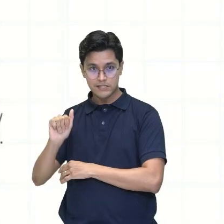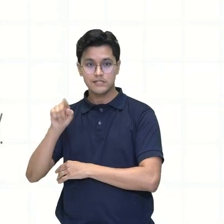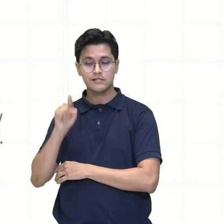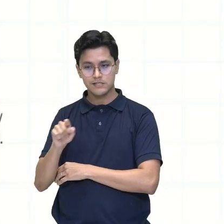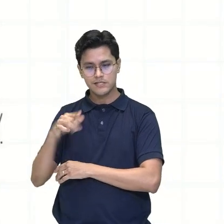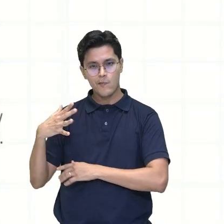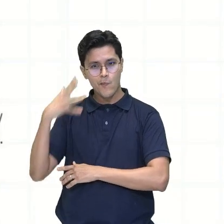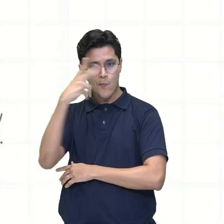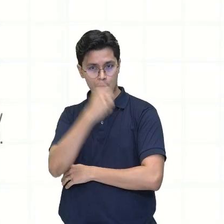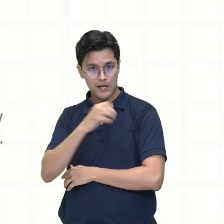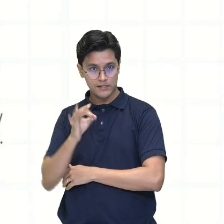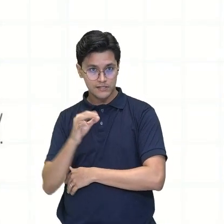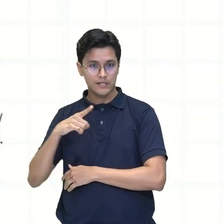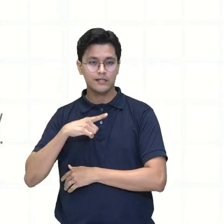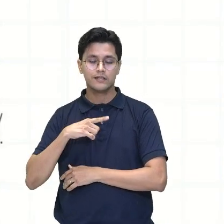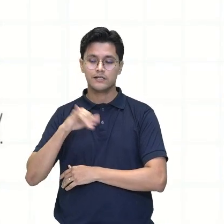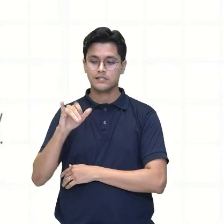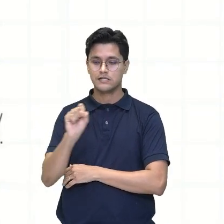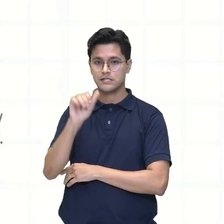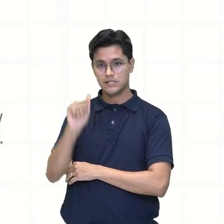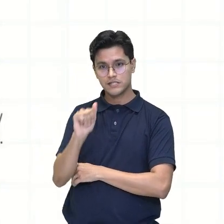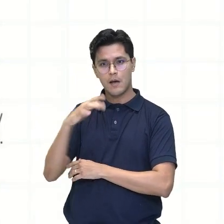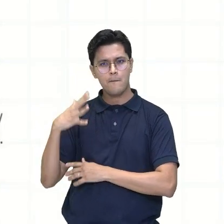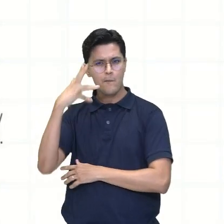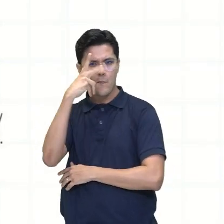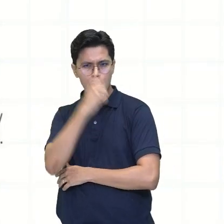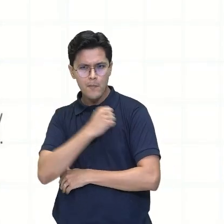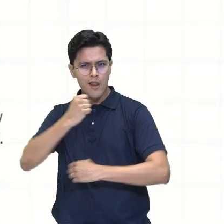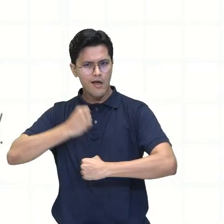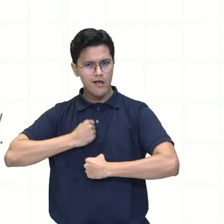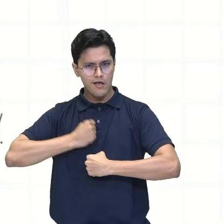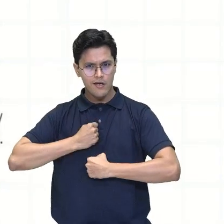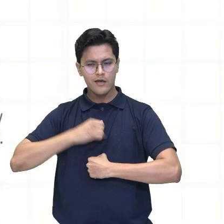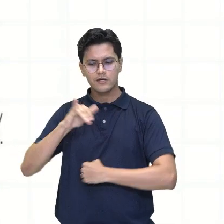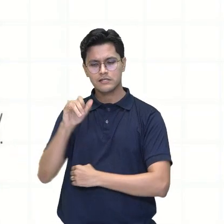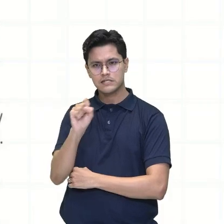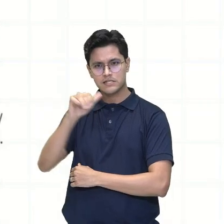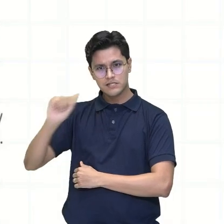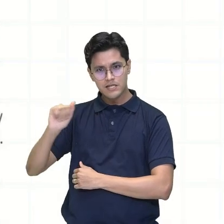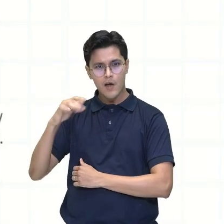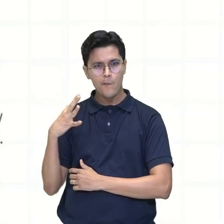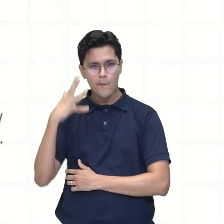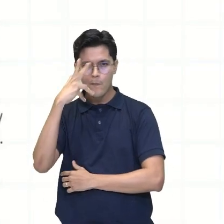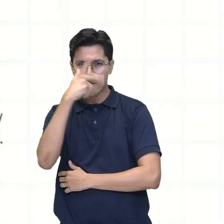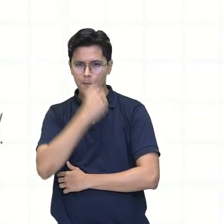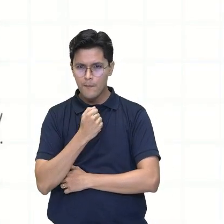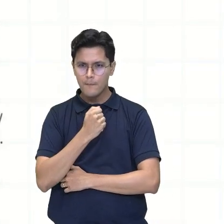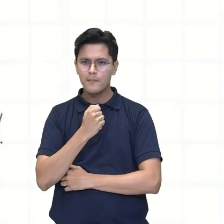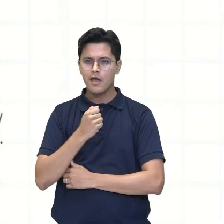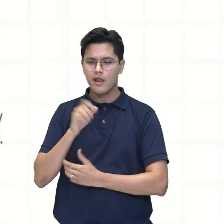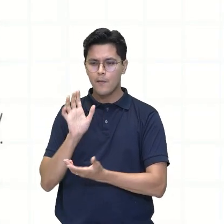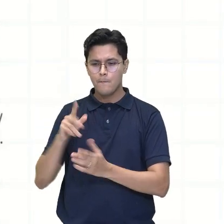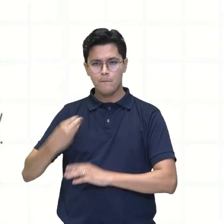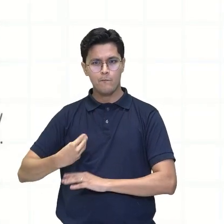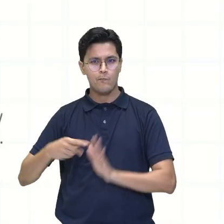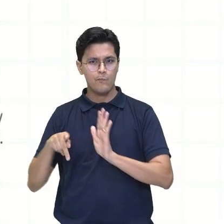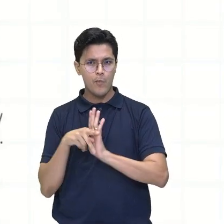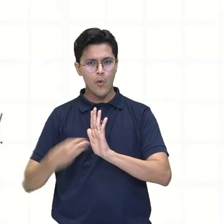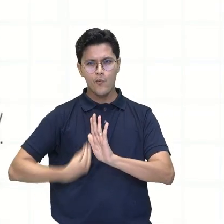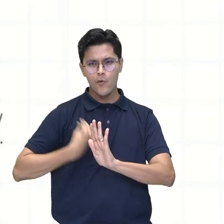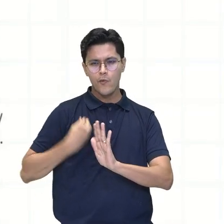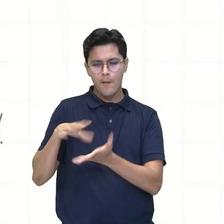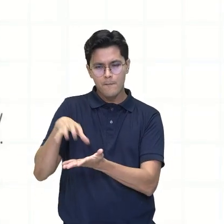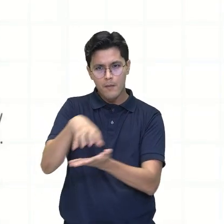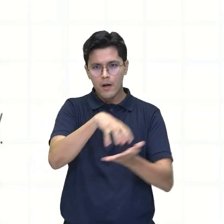aldeia. Aí, Isabela guerreira, Isabelle Nogueira, Cunhã, Porã, Isabela. Então, veja aqui, ó.